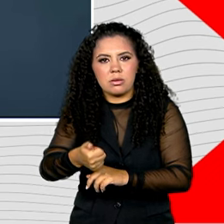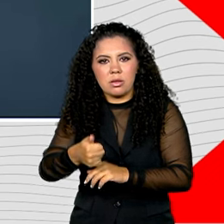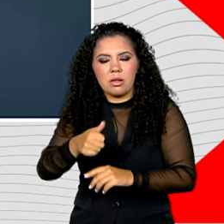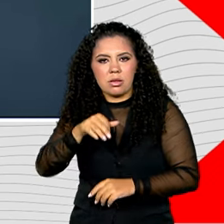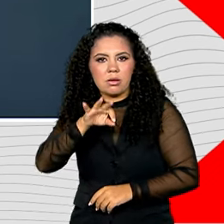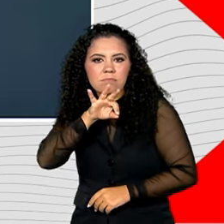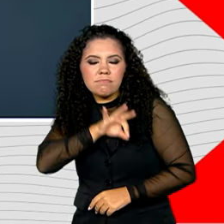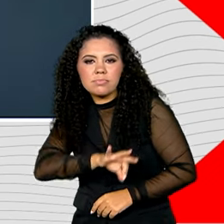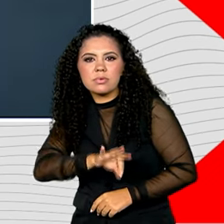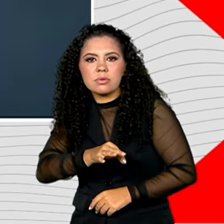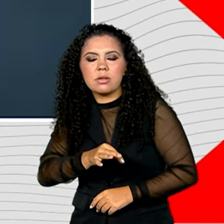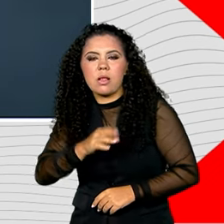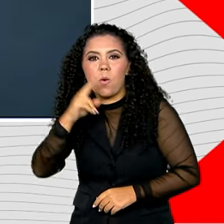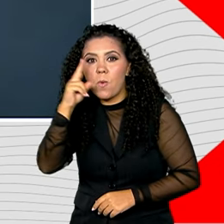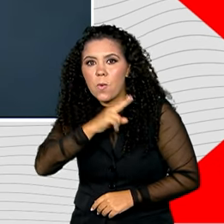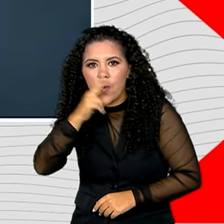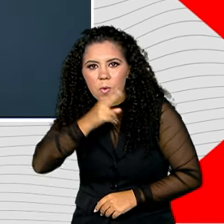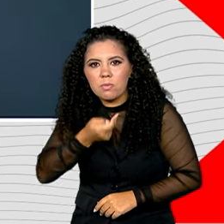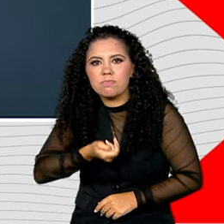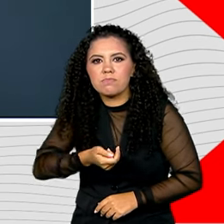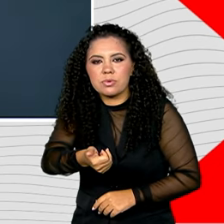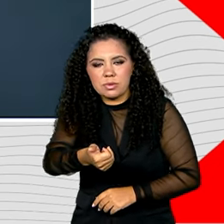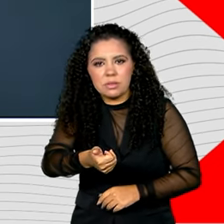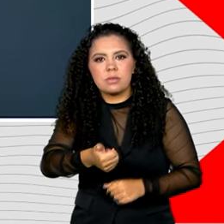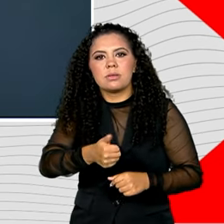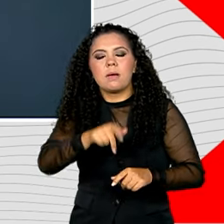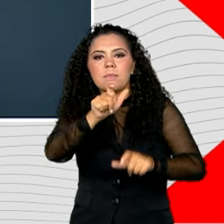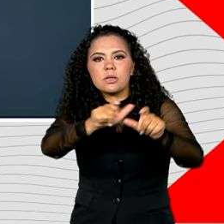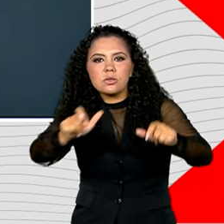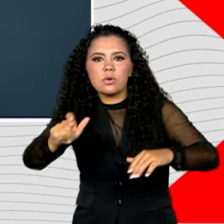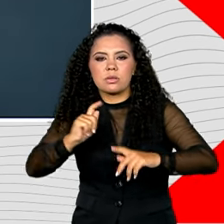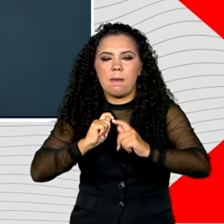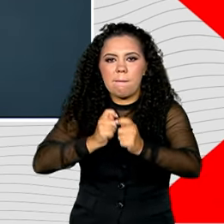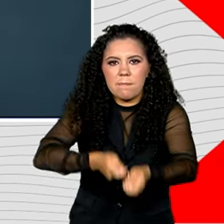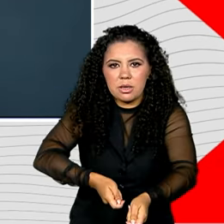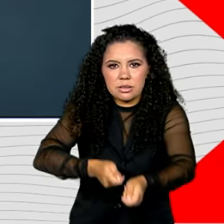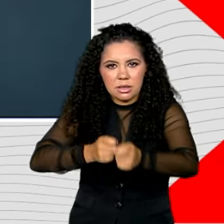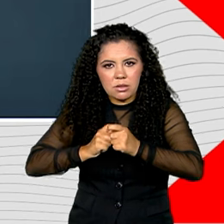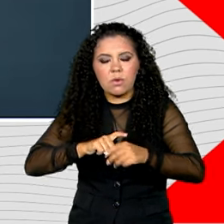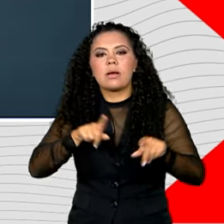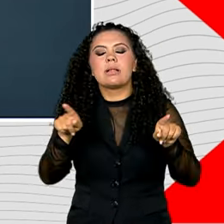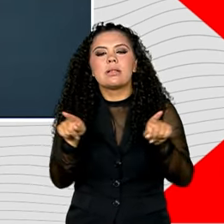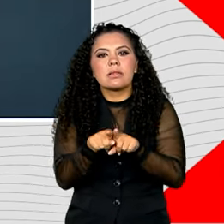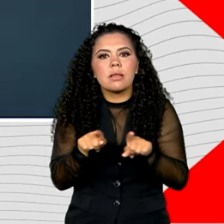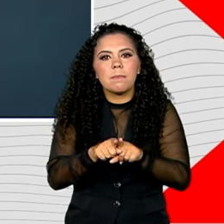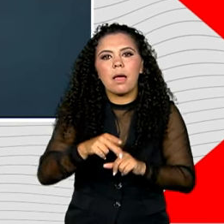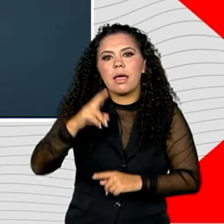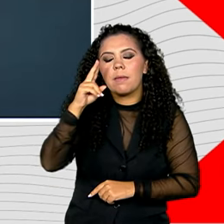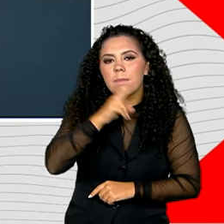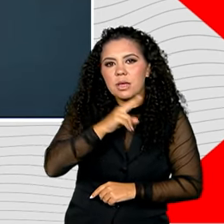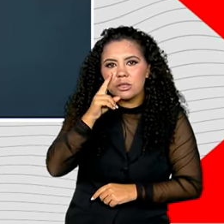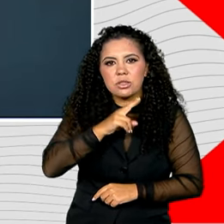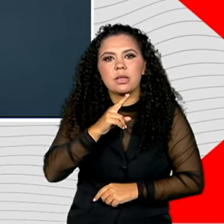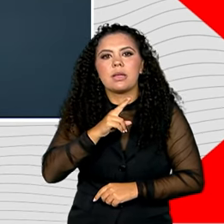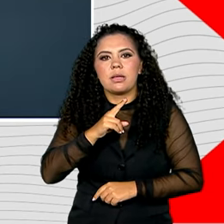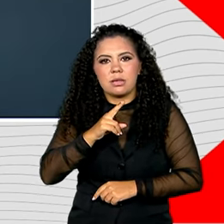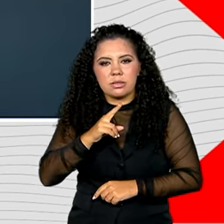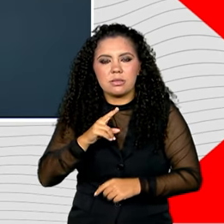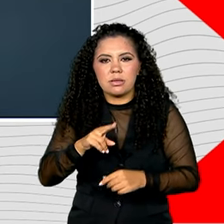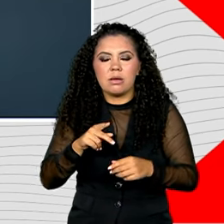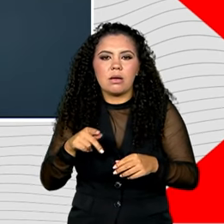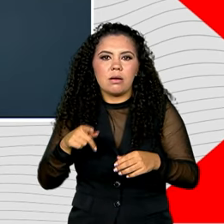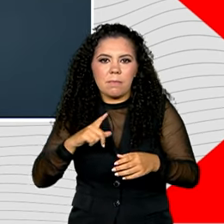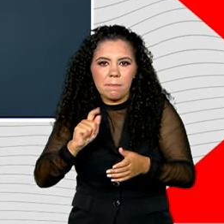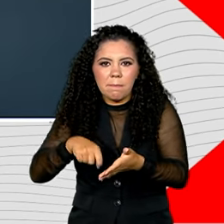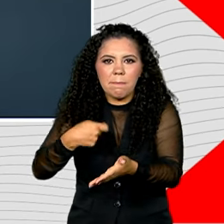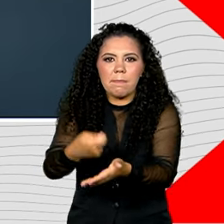auxílio emergencial a pescadores, benefícios em parcela única também para pescadores em situação de emergência por conta da estiagem. Recentemente, como o